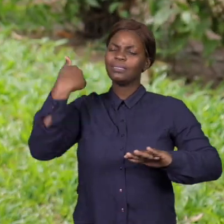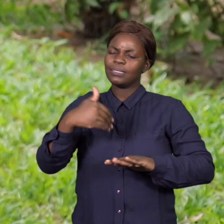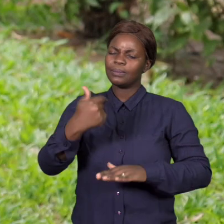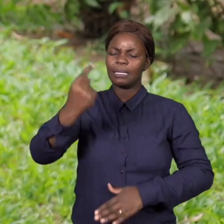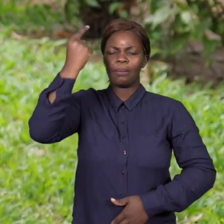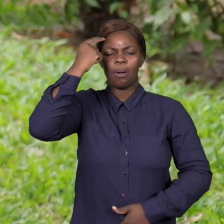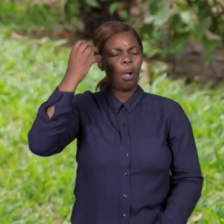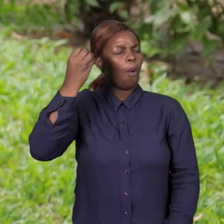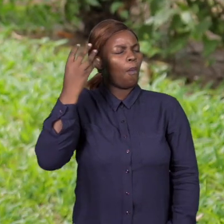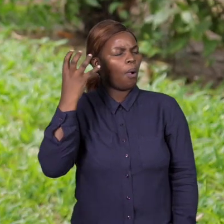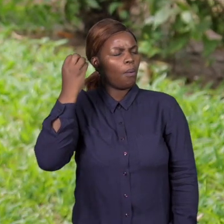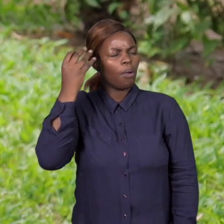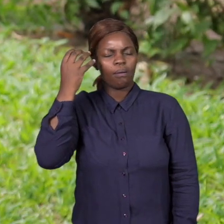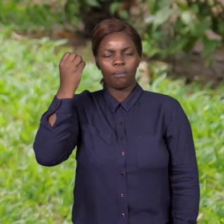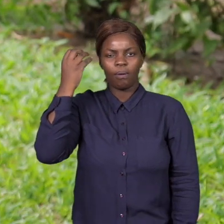a cabeça,